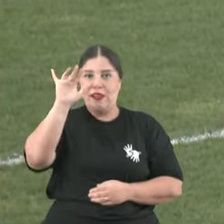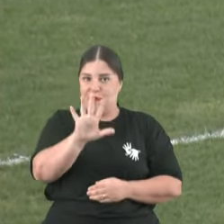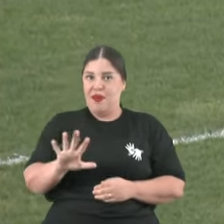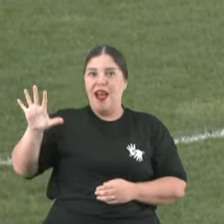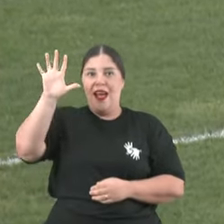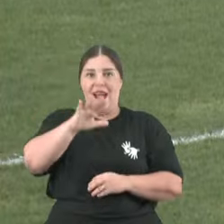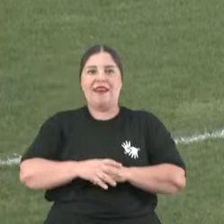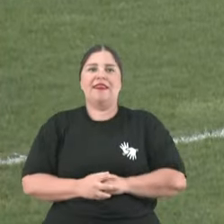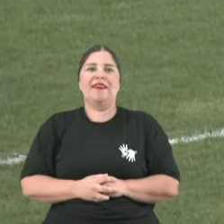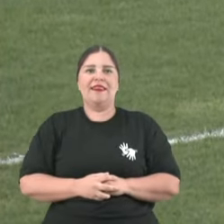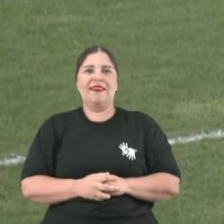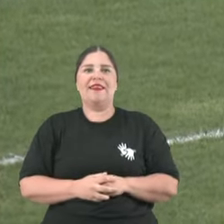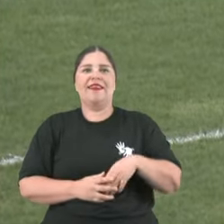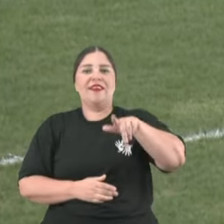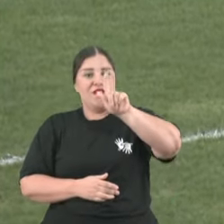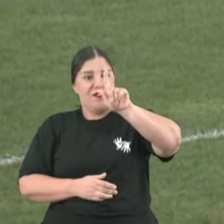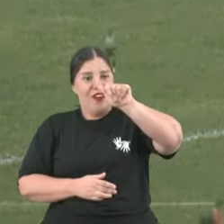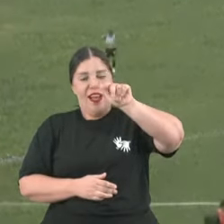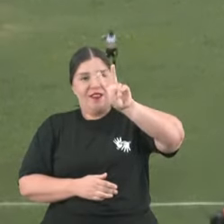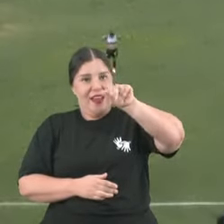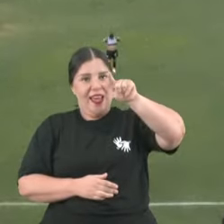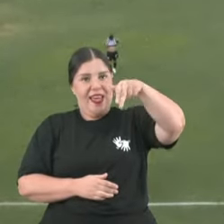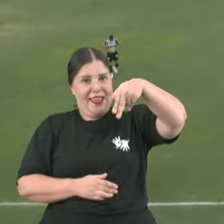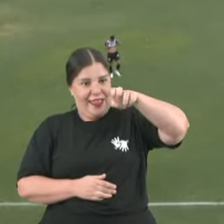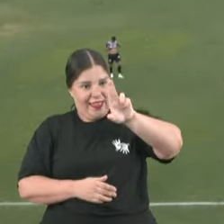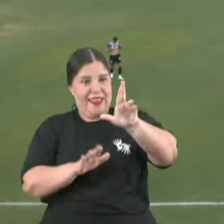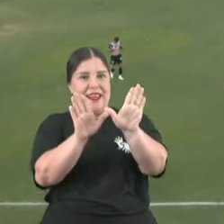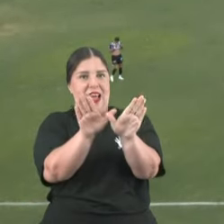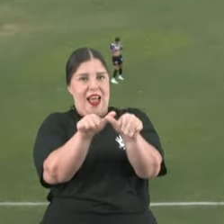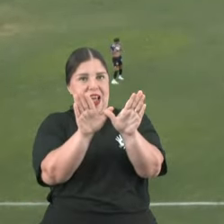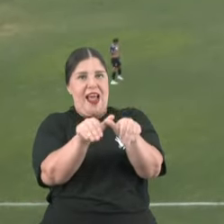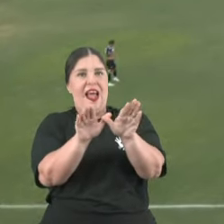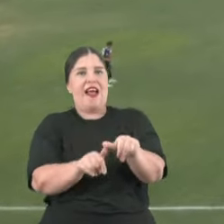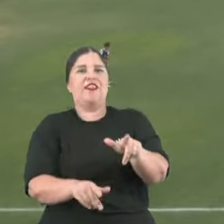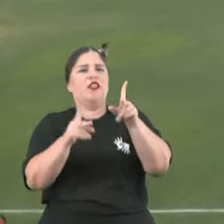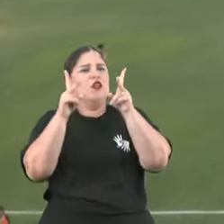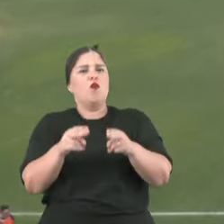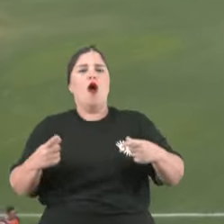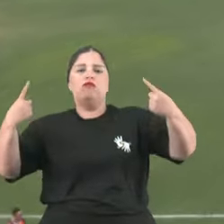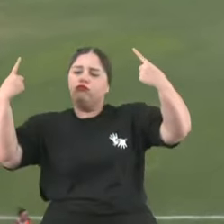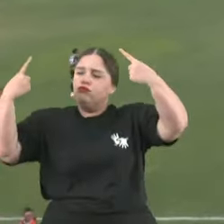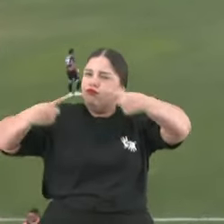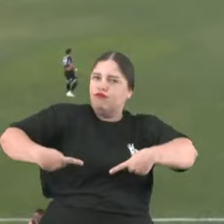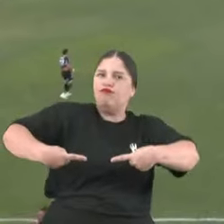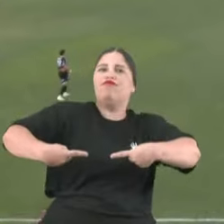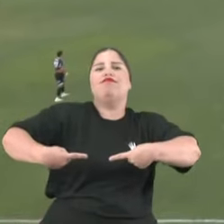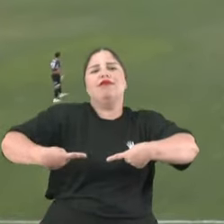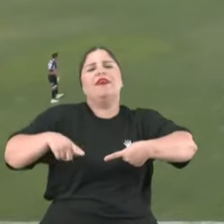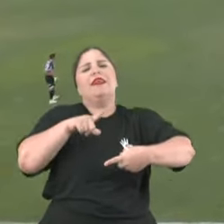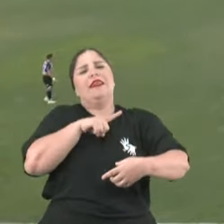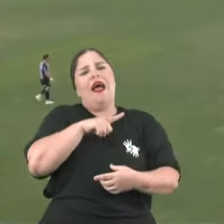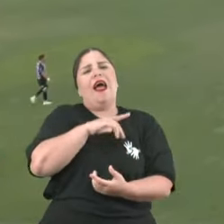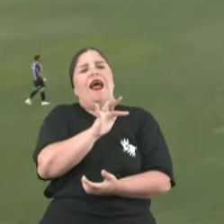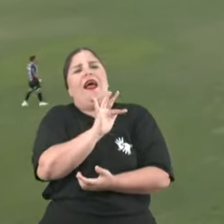Nascimento Magalhães. Foi pedido do ASA, assim como na semifinal, uma arbitragem de fora, o Alberto.